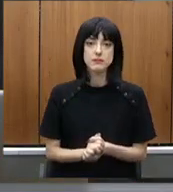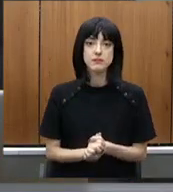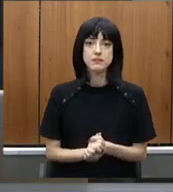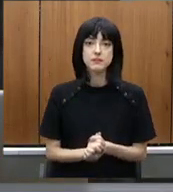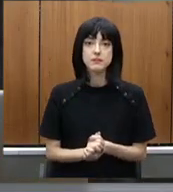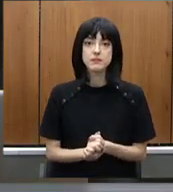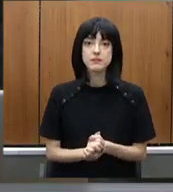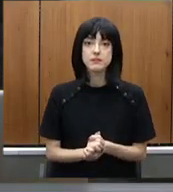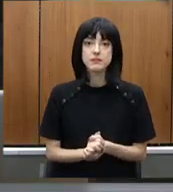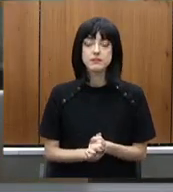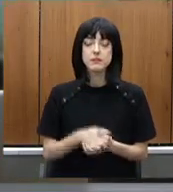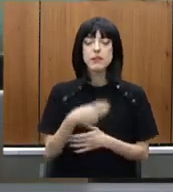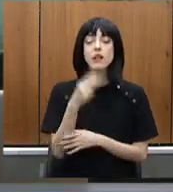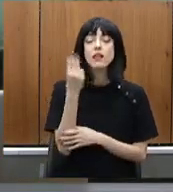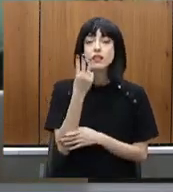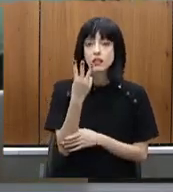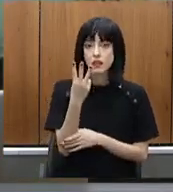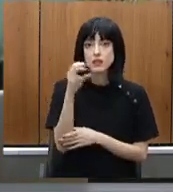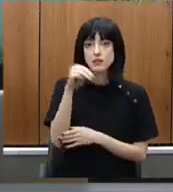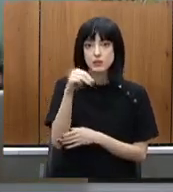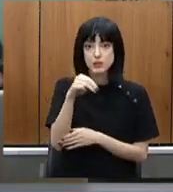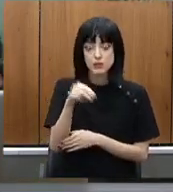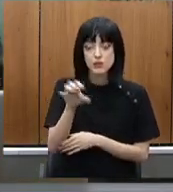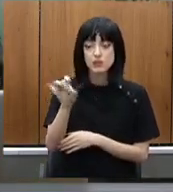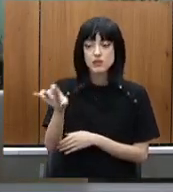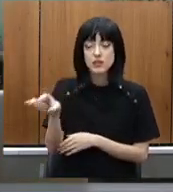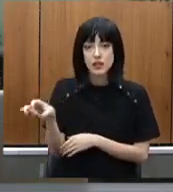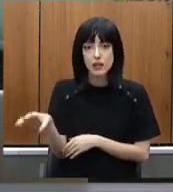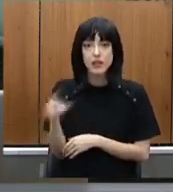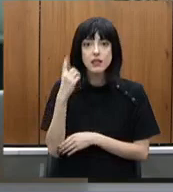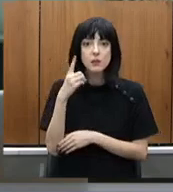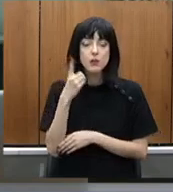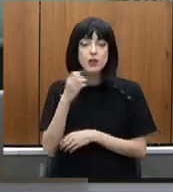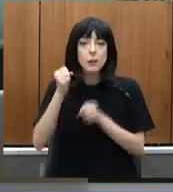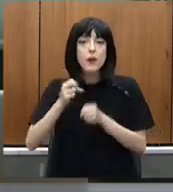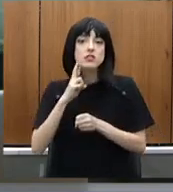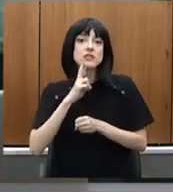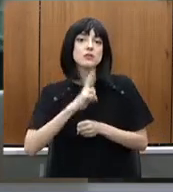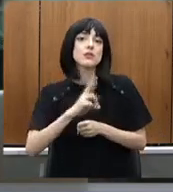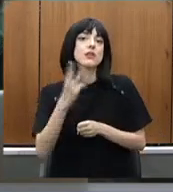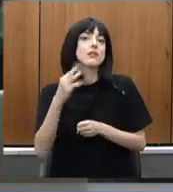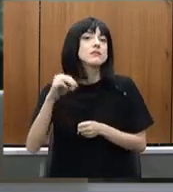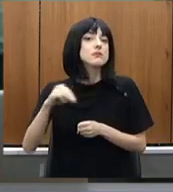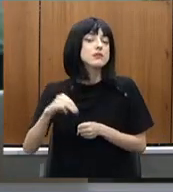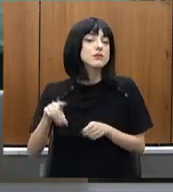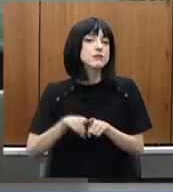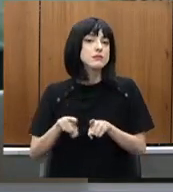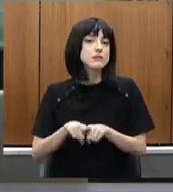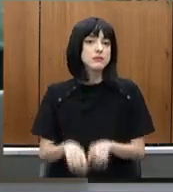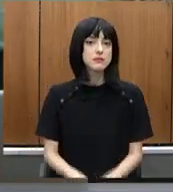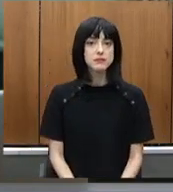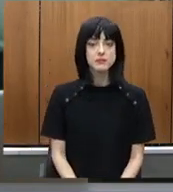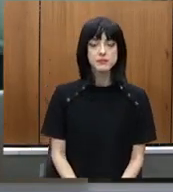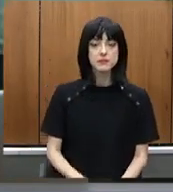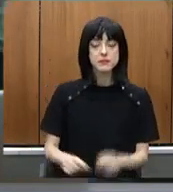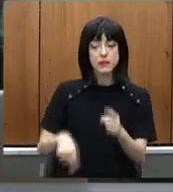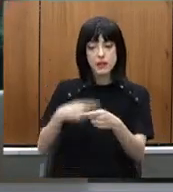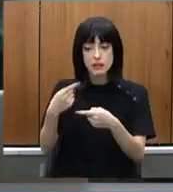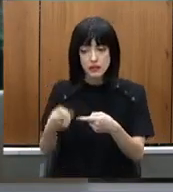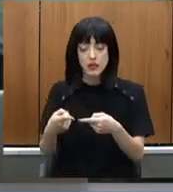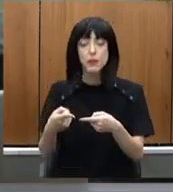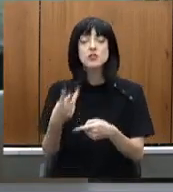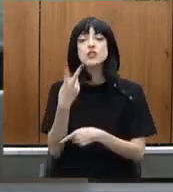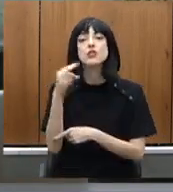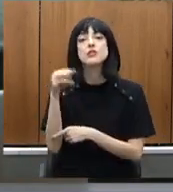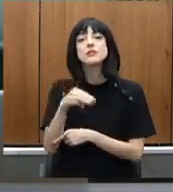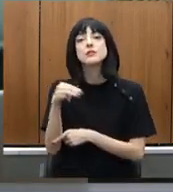de explorar de cinco minutos para responder 6 após a resposta da autoridade Estadual Deputado que o interpelou disporá de 2 minutos para